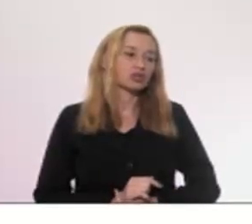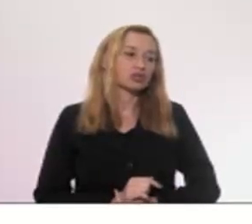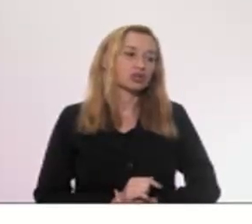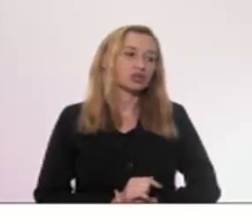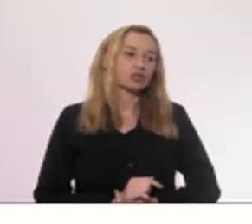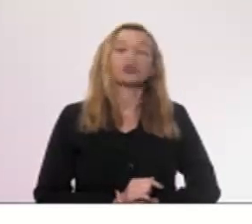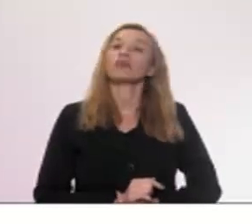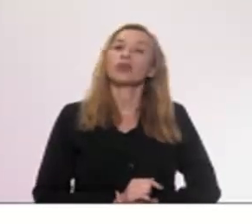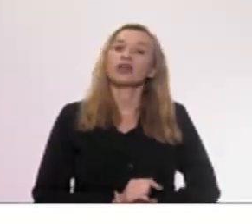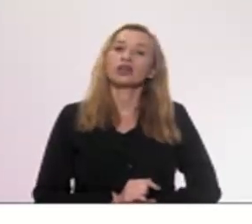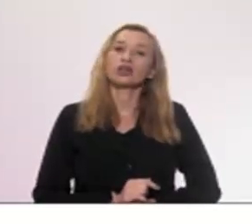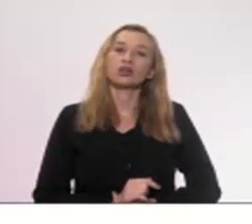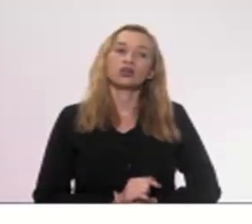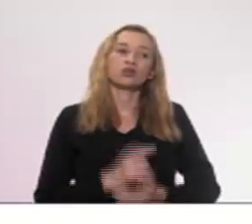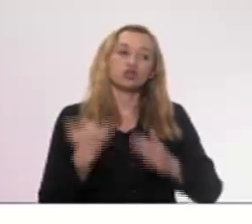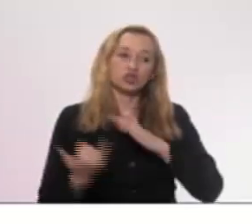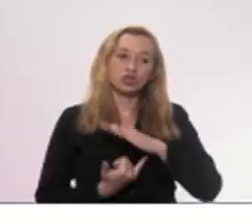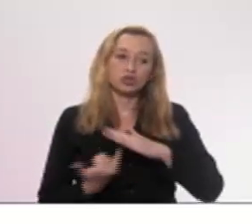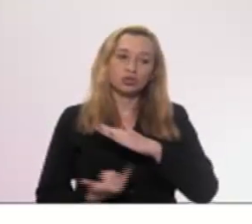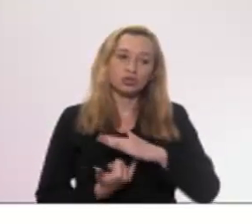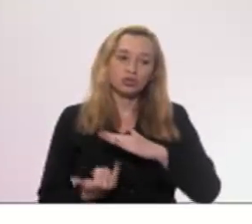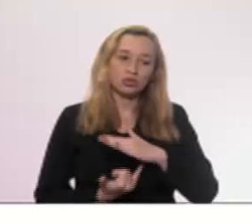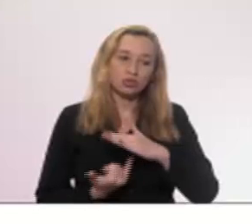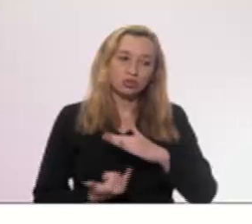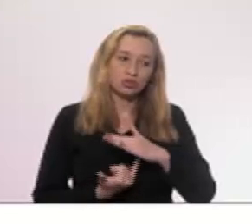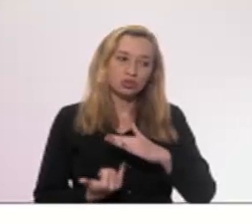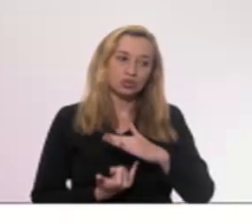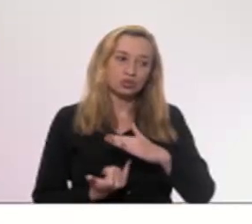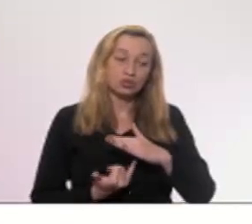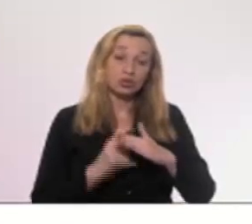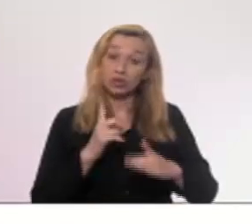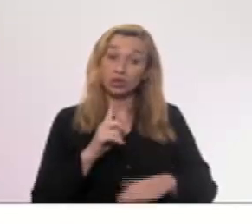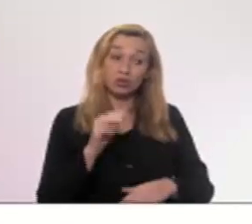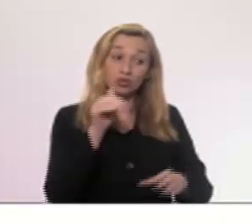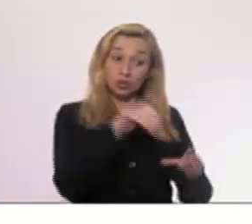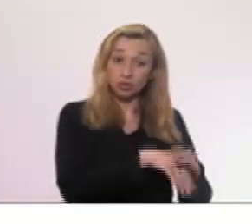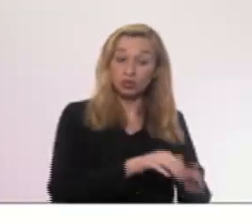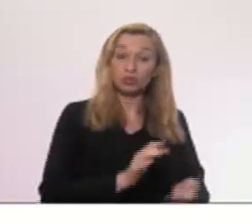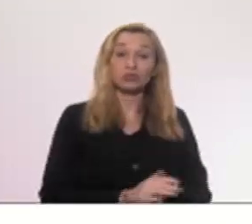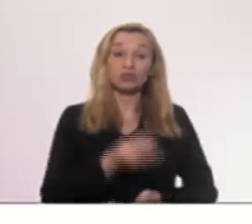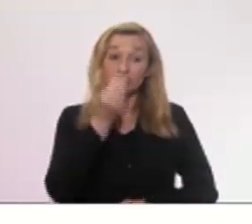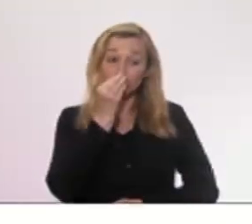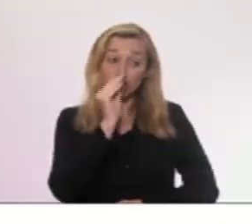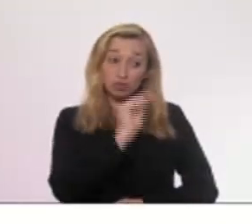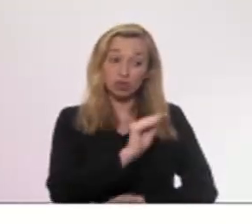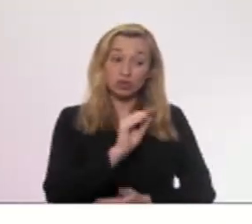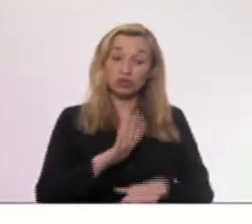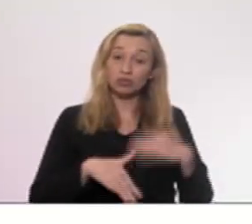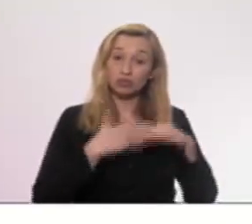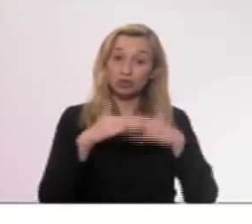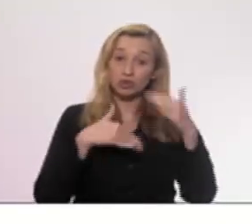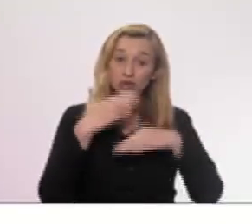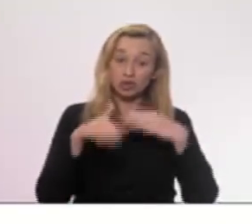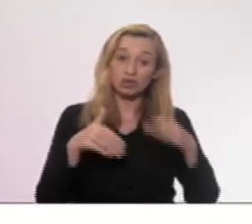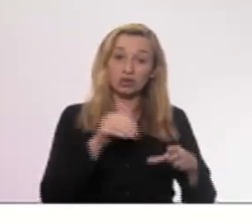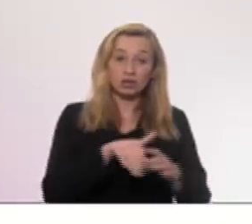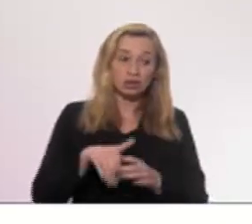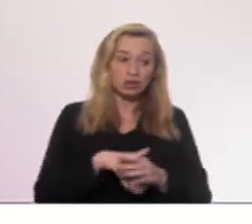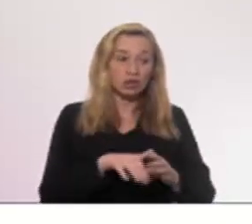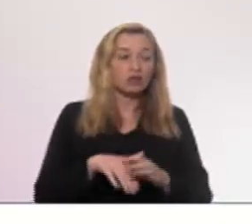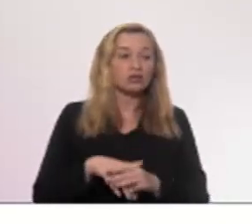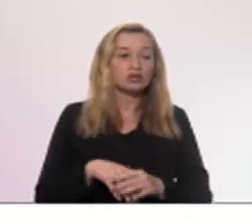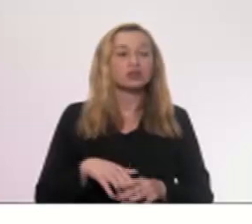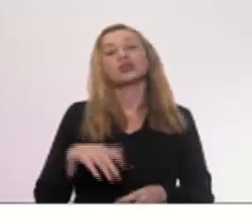professora, que foi a candidata mais votada para a direção-geral do Instituto, recusou o processo eleitoral da Universidade Federal de